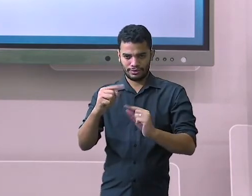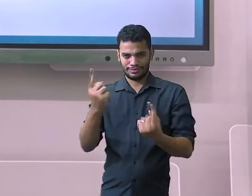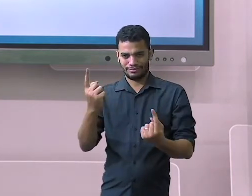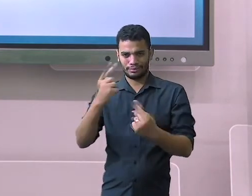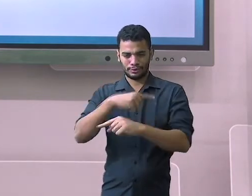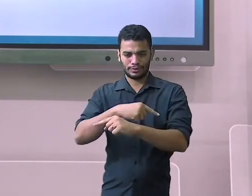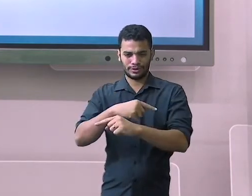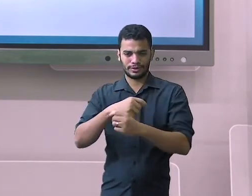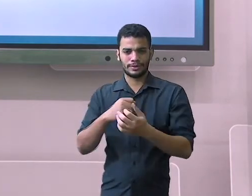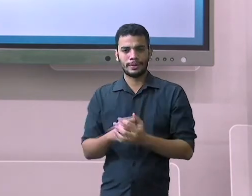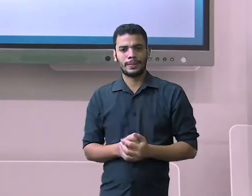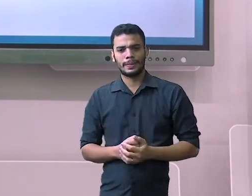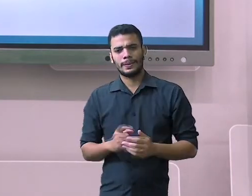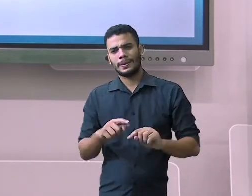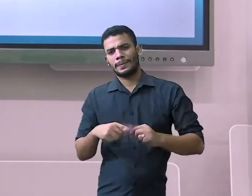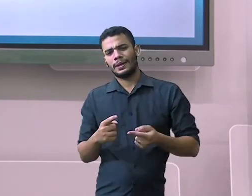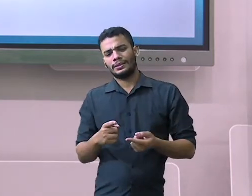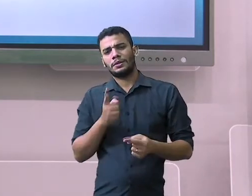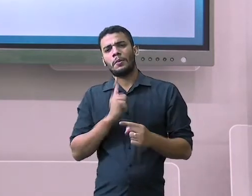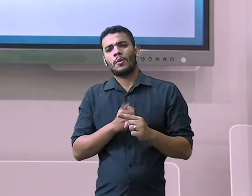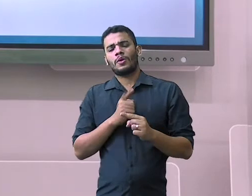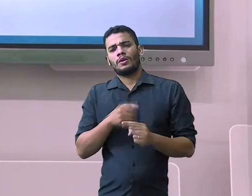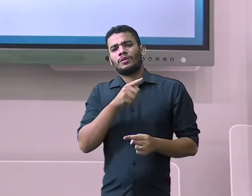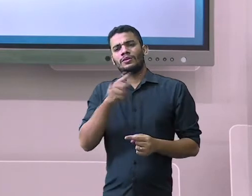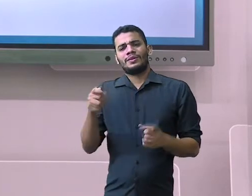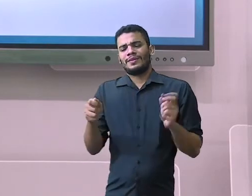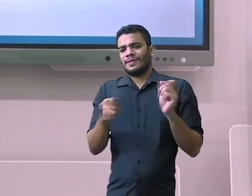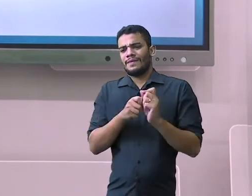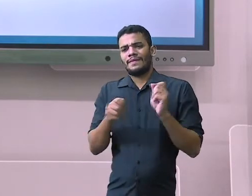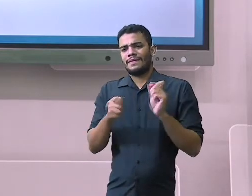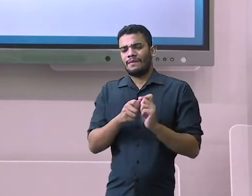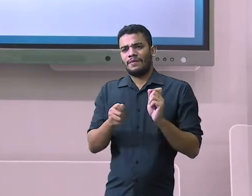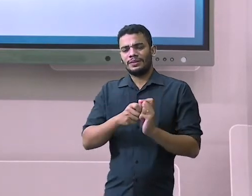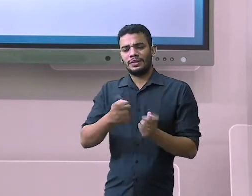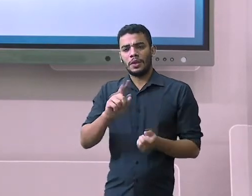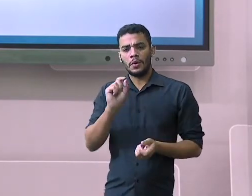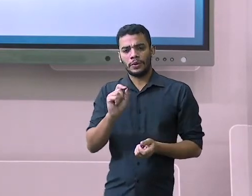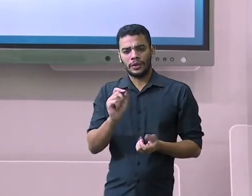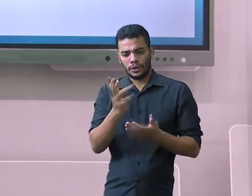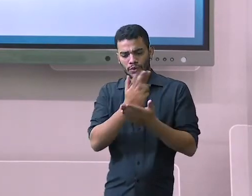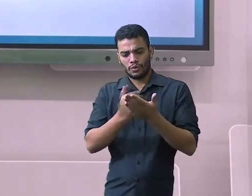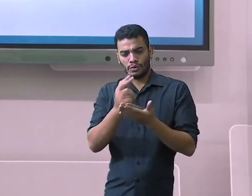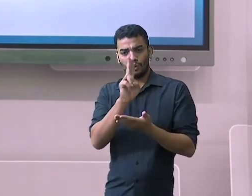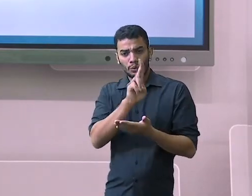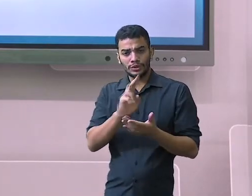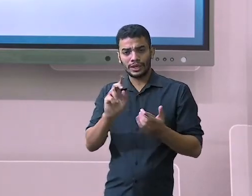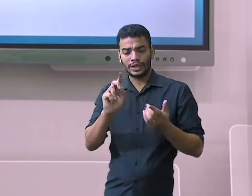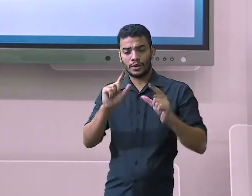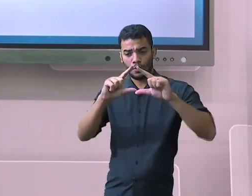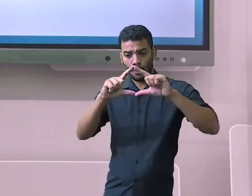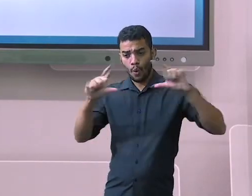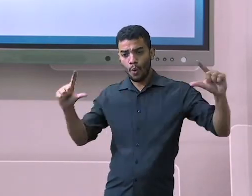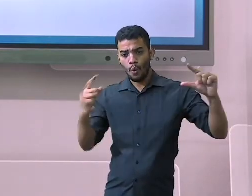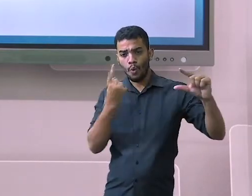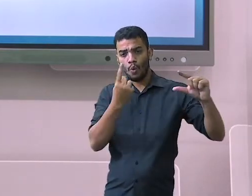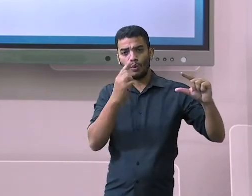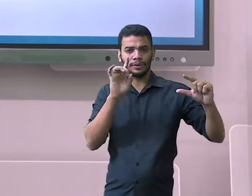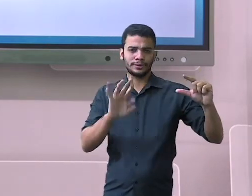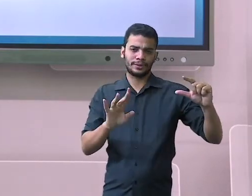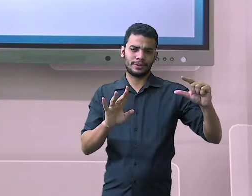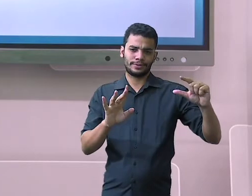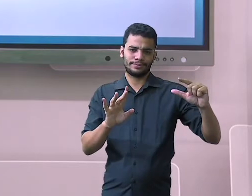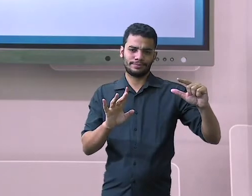fez uma figura de 8 pedaços, então? Porque o meu denominador me determinou que a minha figura só pode